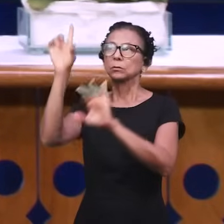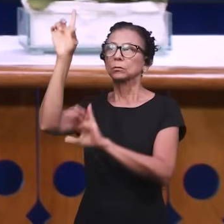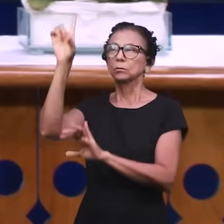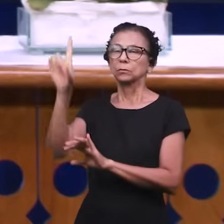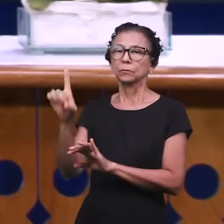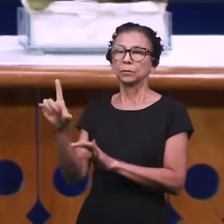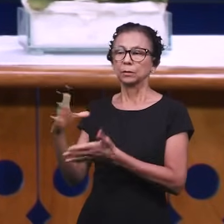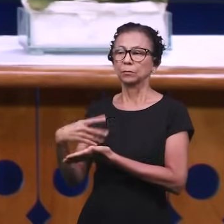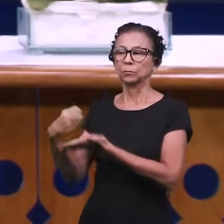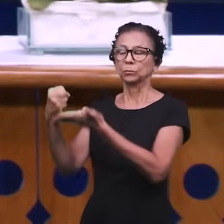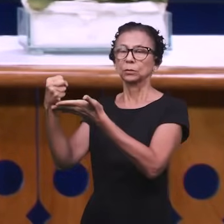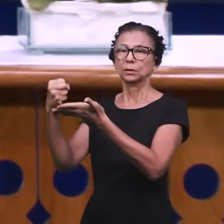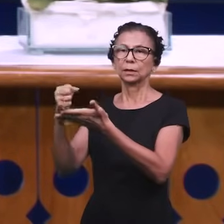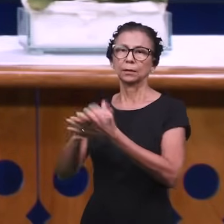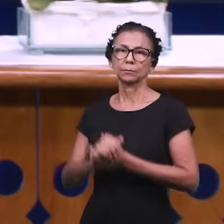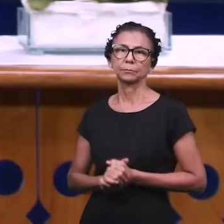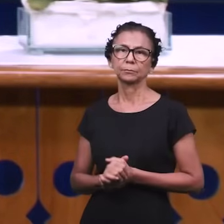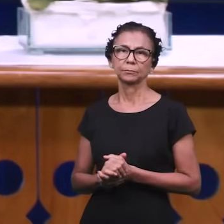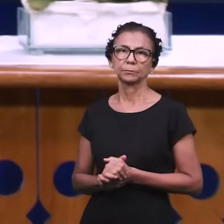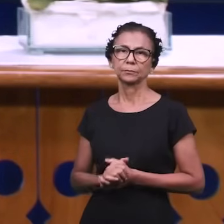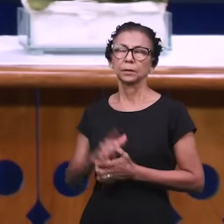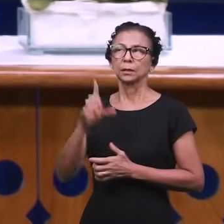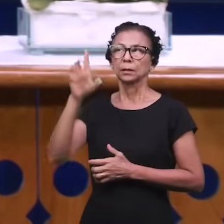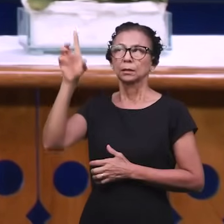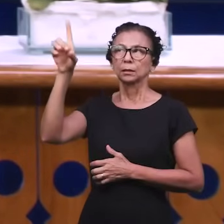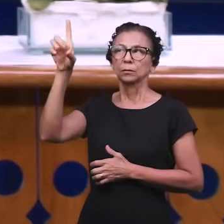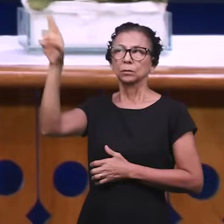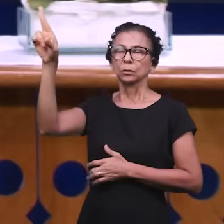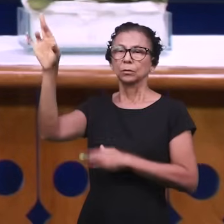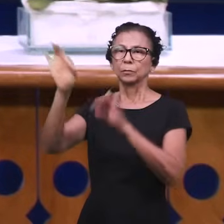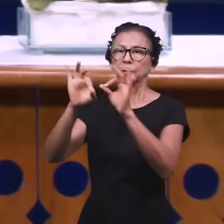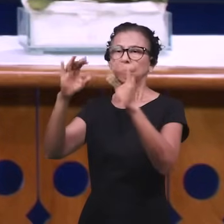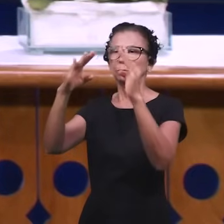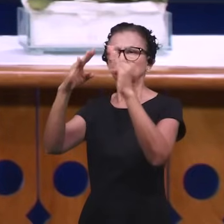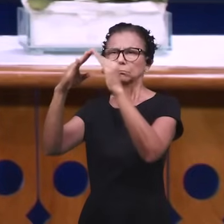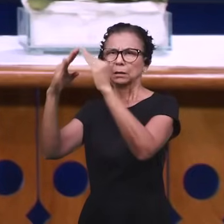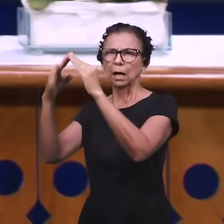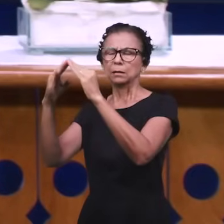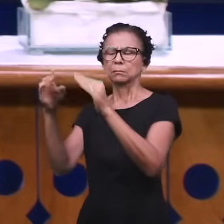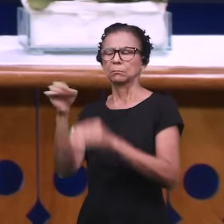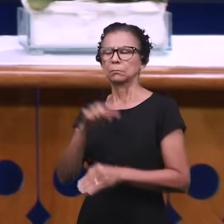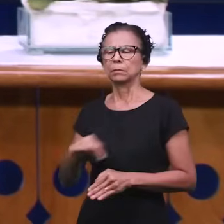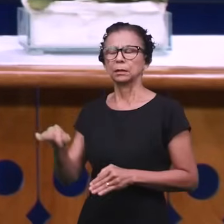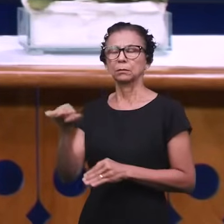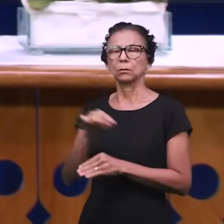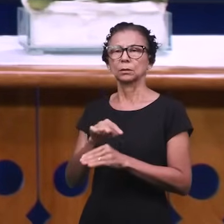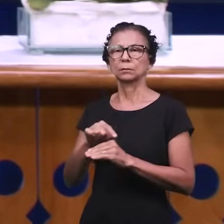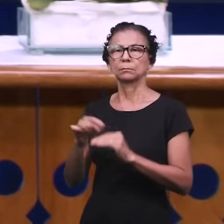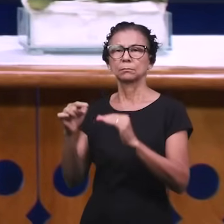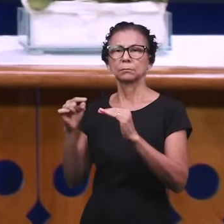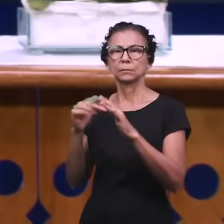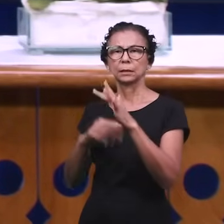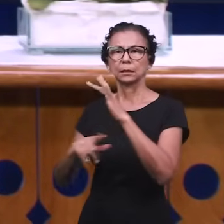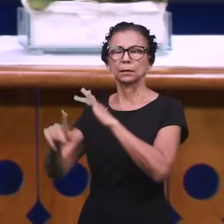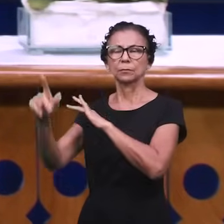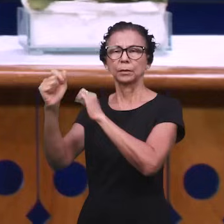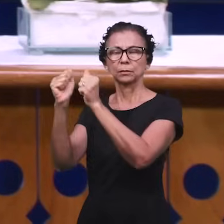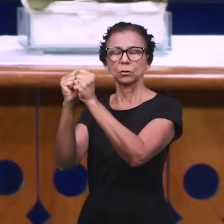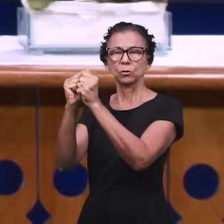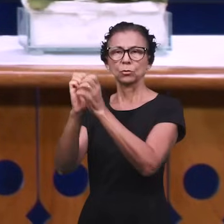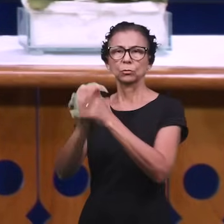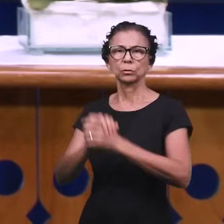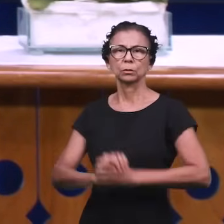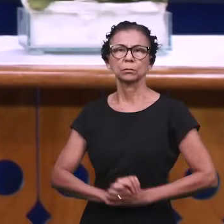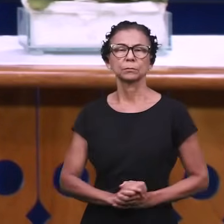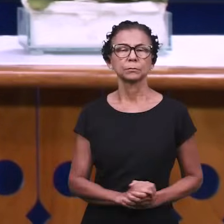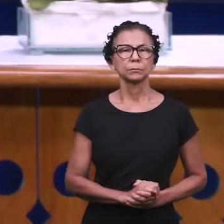para nós. Nós continuamos glorificando o nome do Senhor, sempre lembrando essa ocasião da morte do Senhor